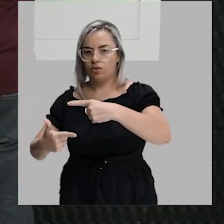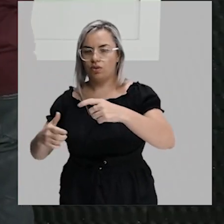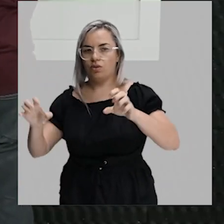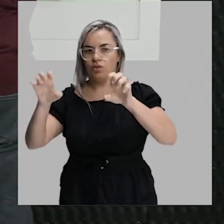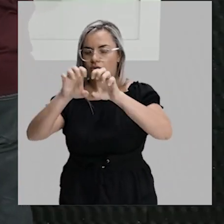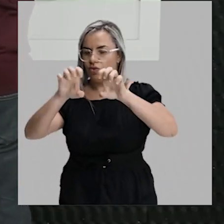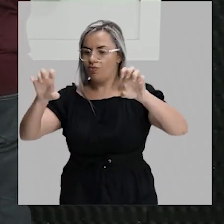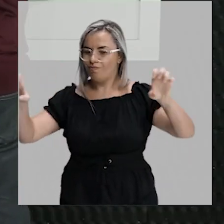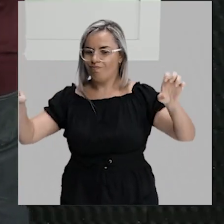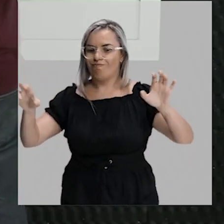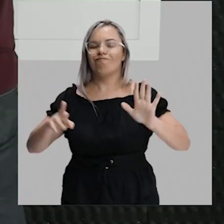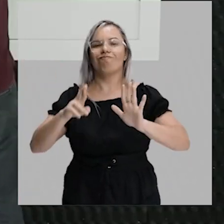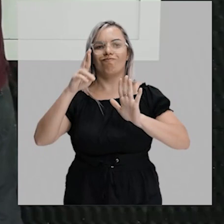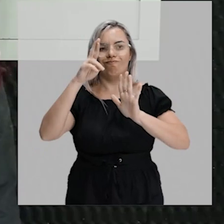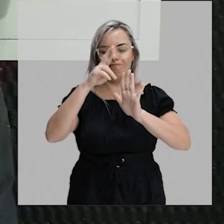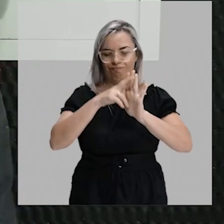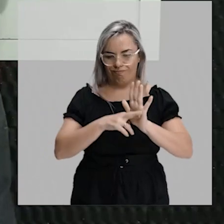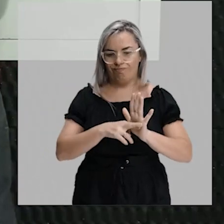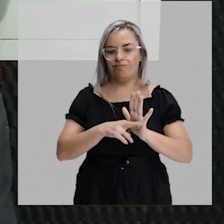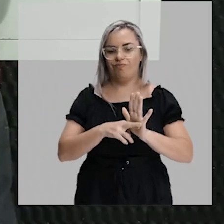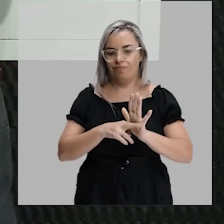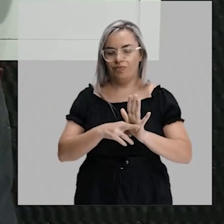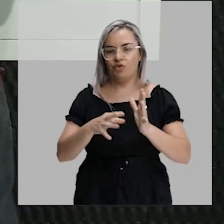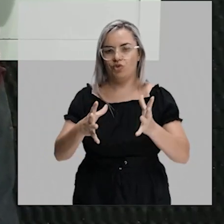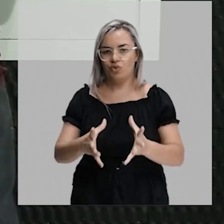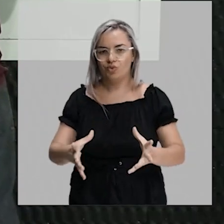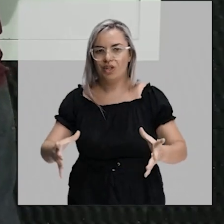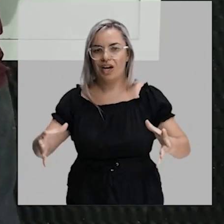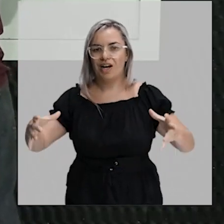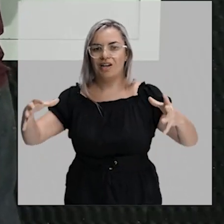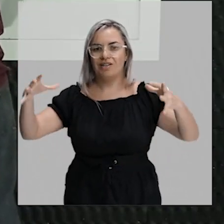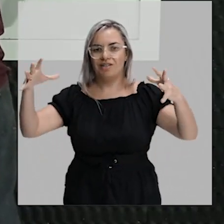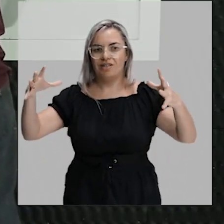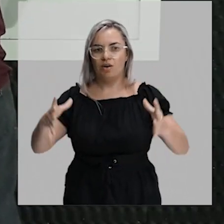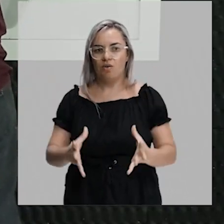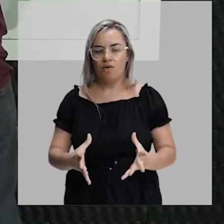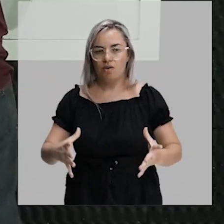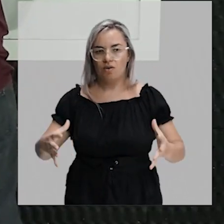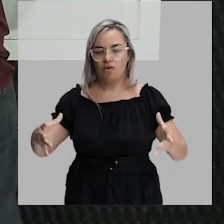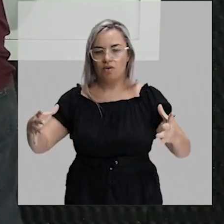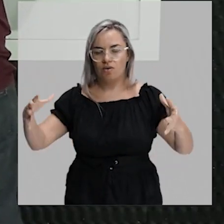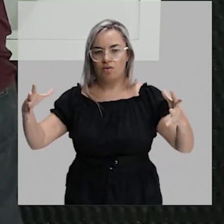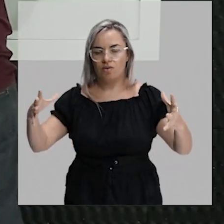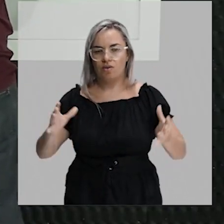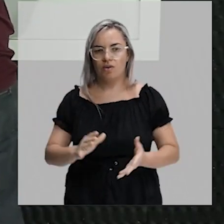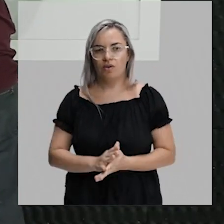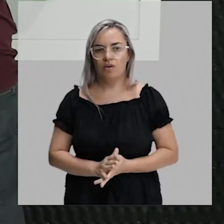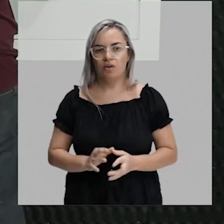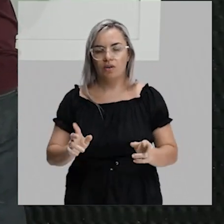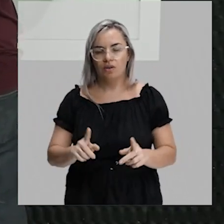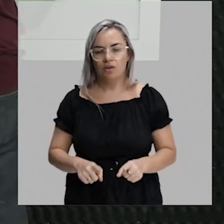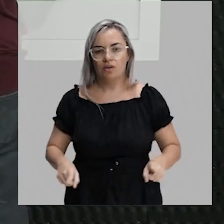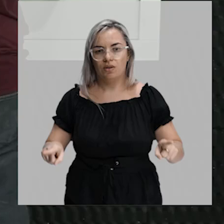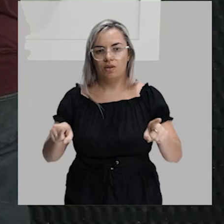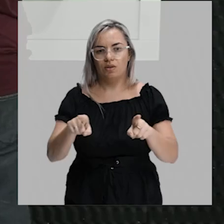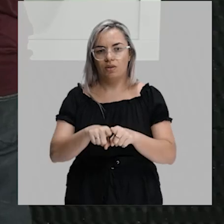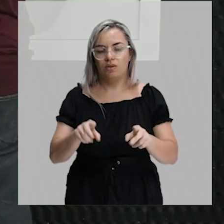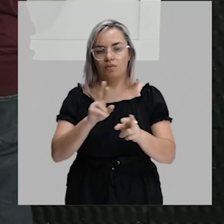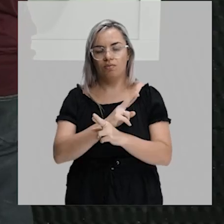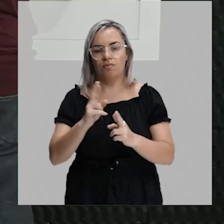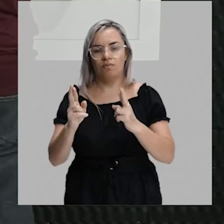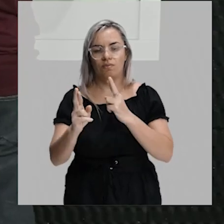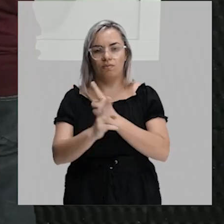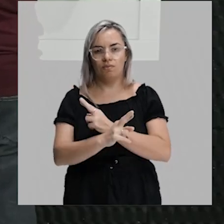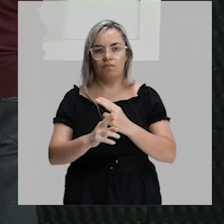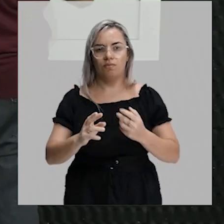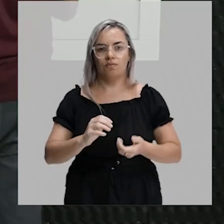equação geral, né, de um gás. Esta equação ela também está relacionando